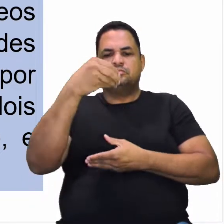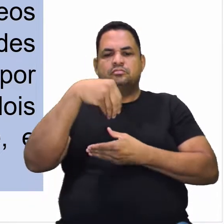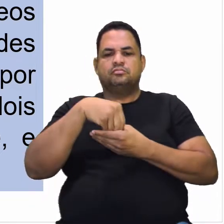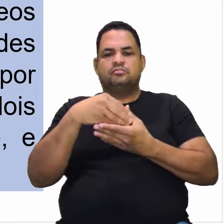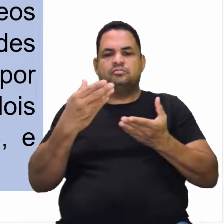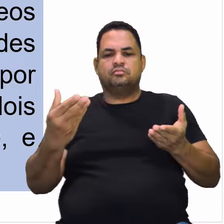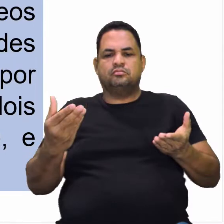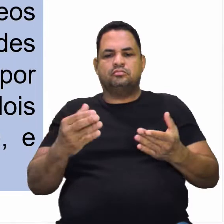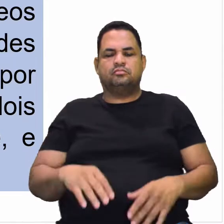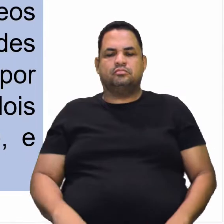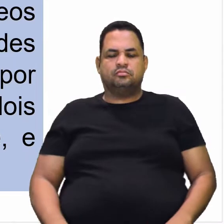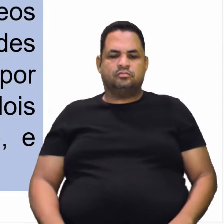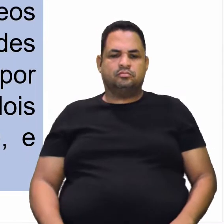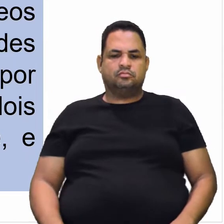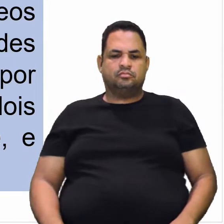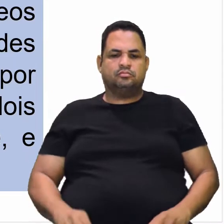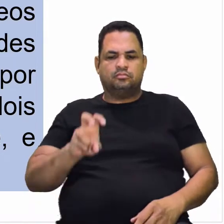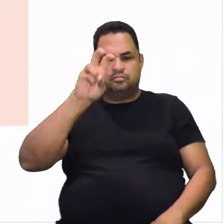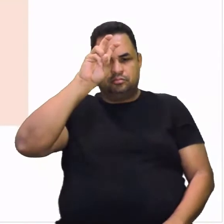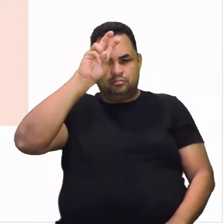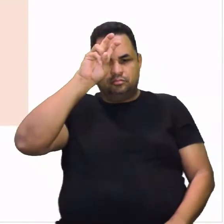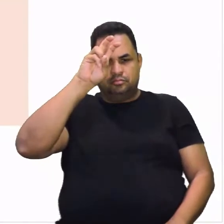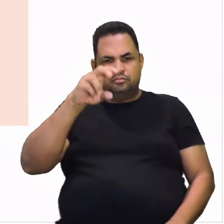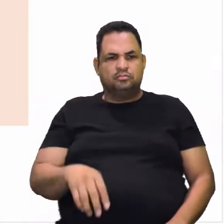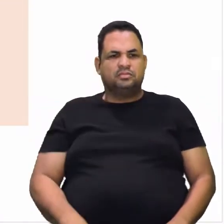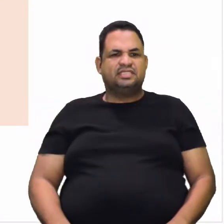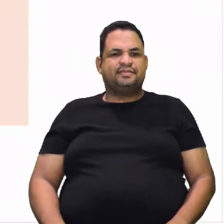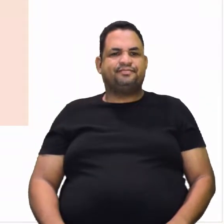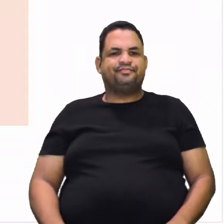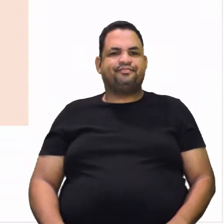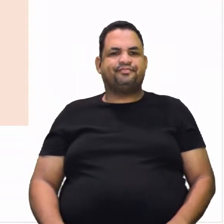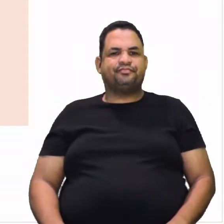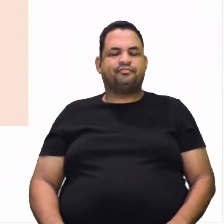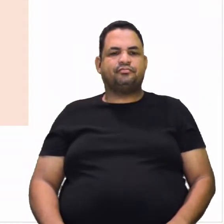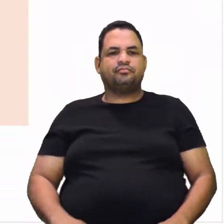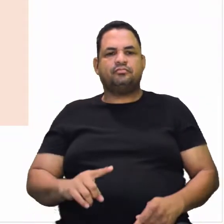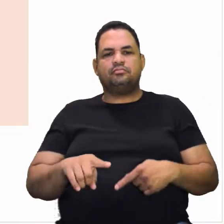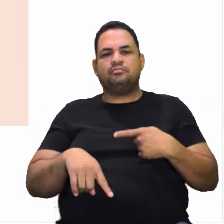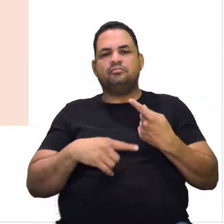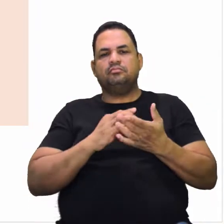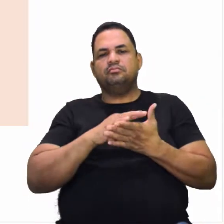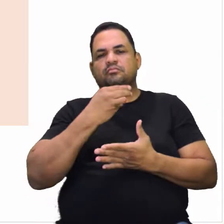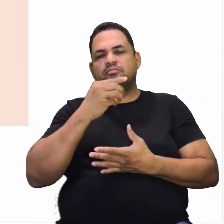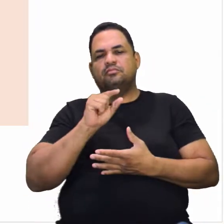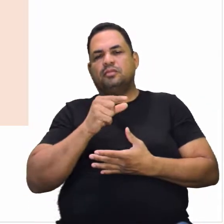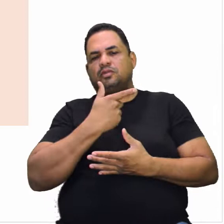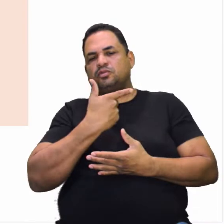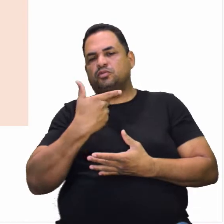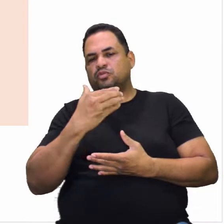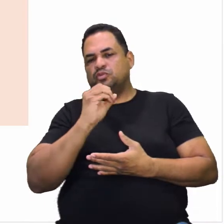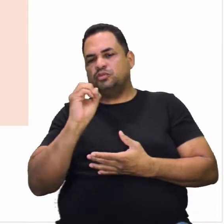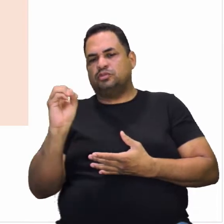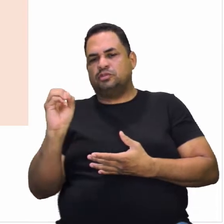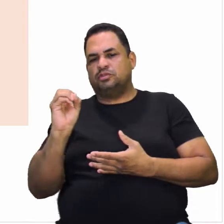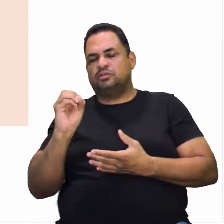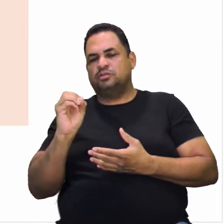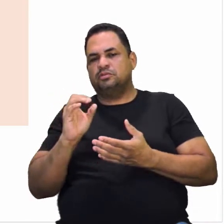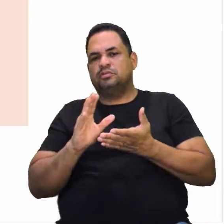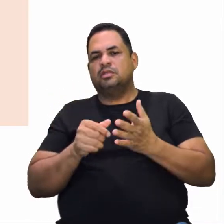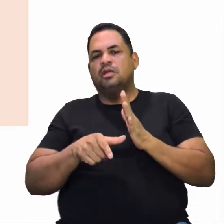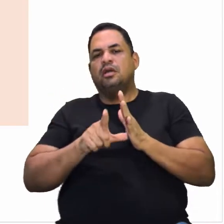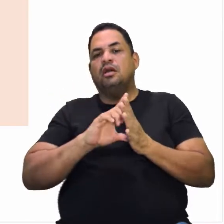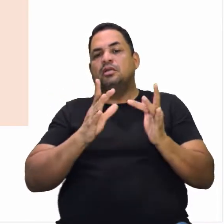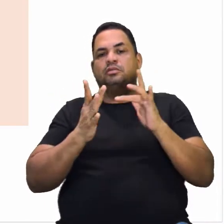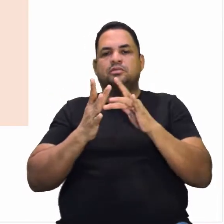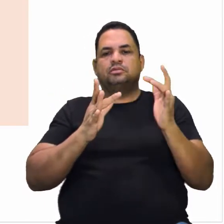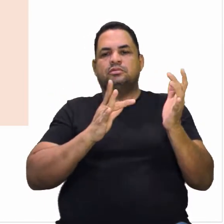questão do Egito aí. Por volta de 3.200 a.C., Menéis, o governante